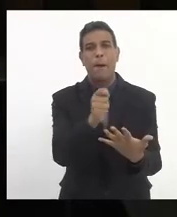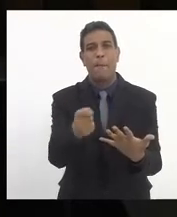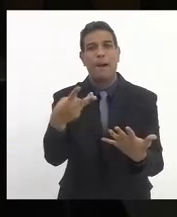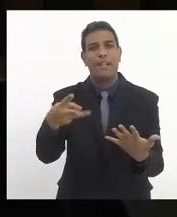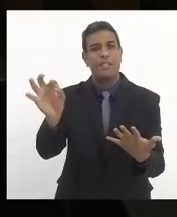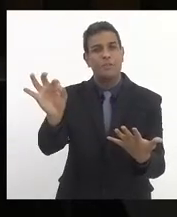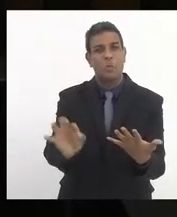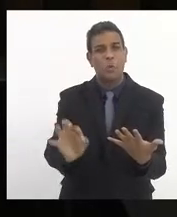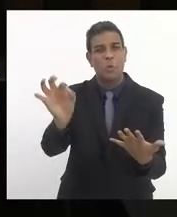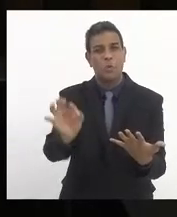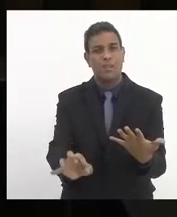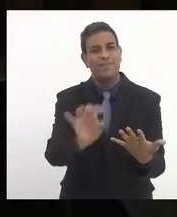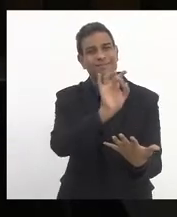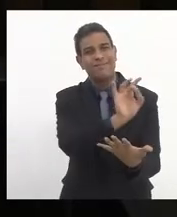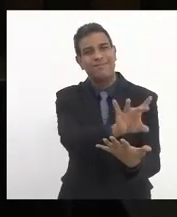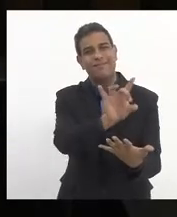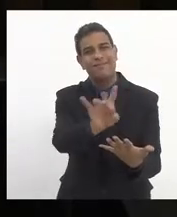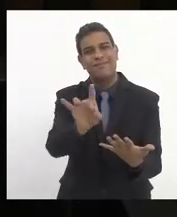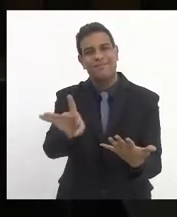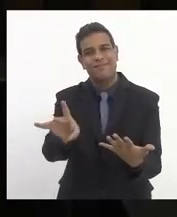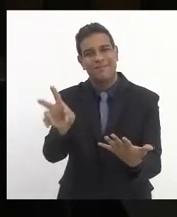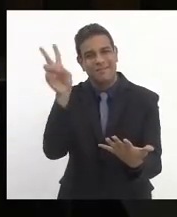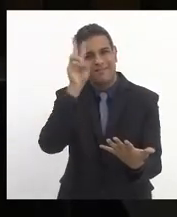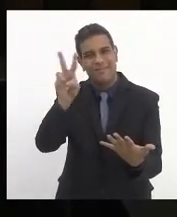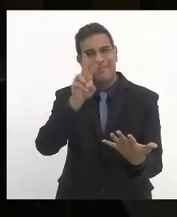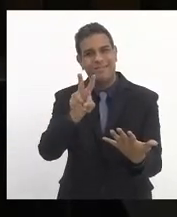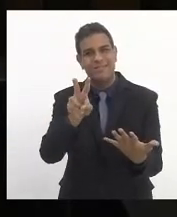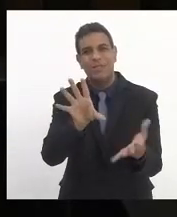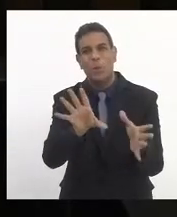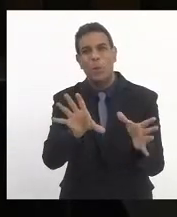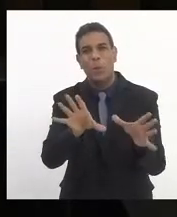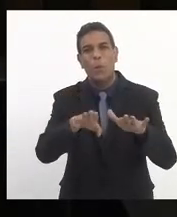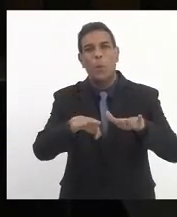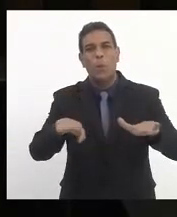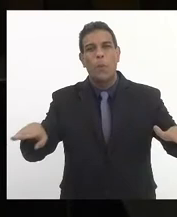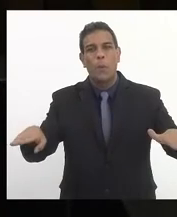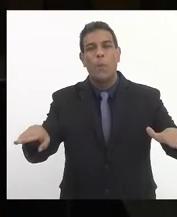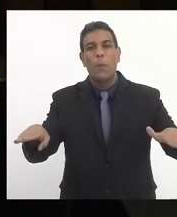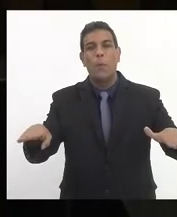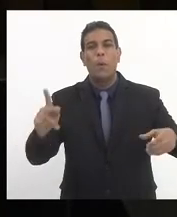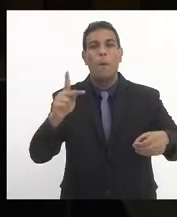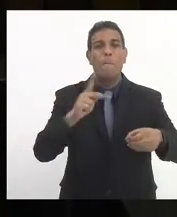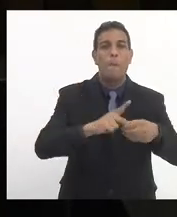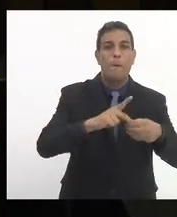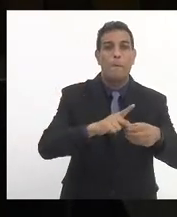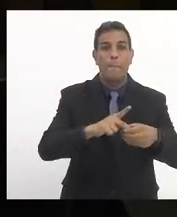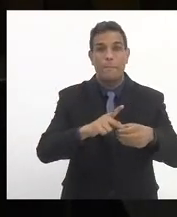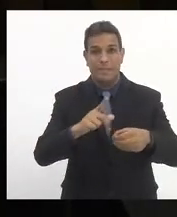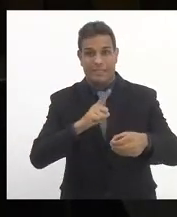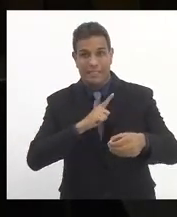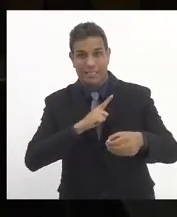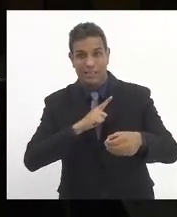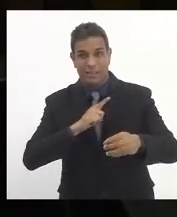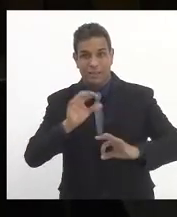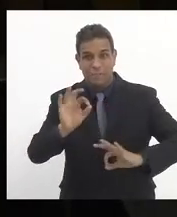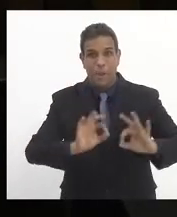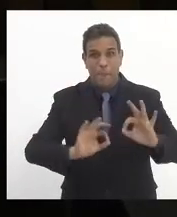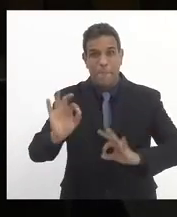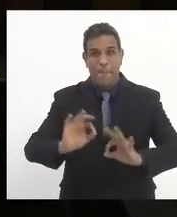3% do conjunto da plataforma e do subsídio, quando entra em